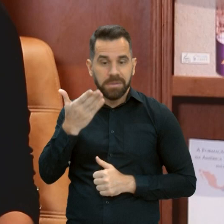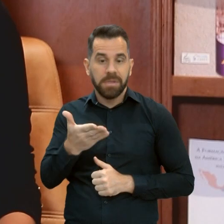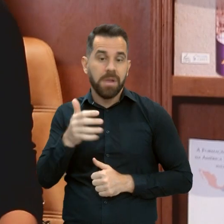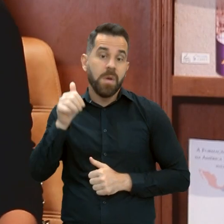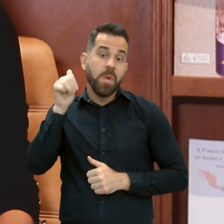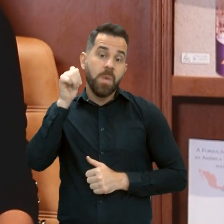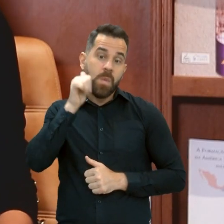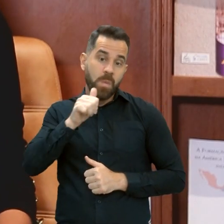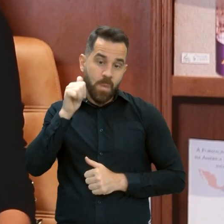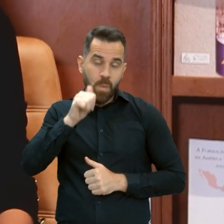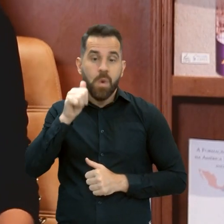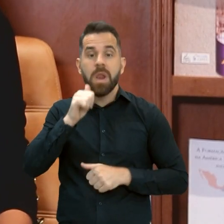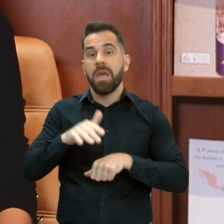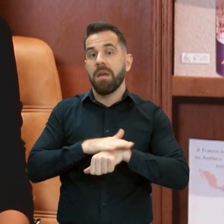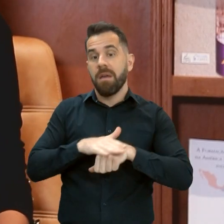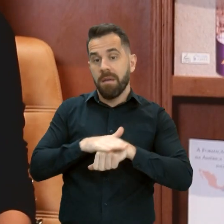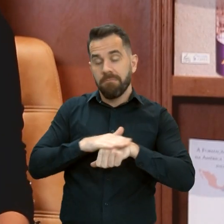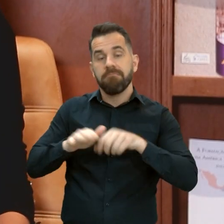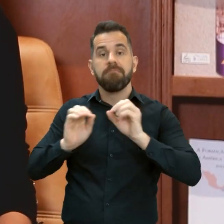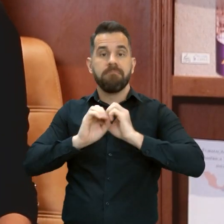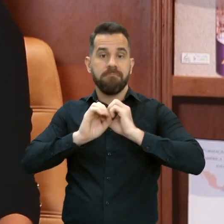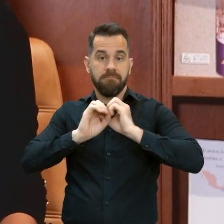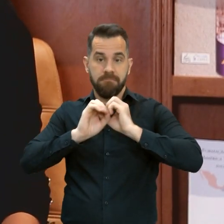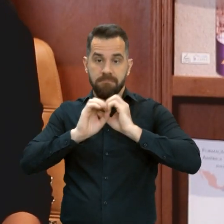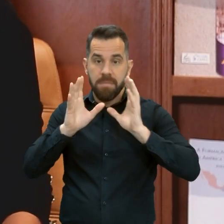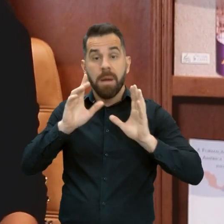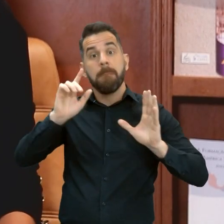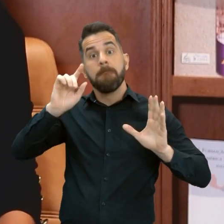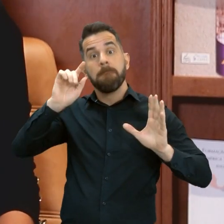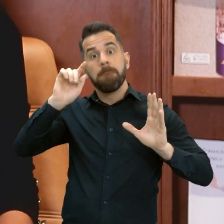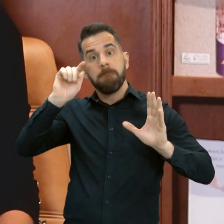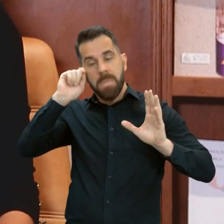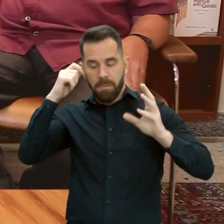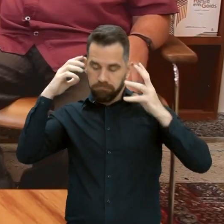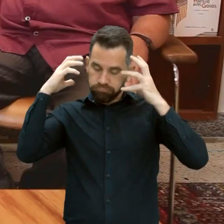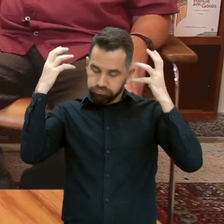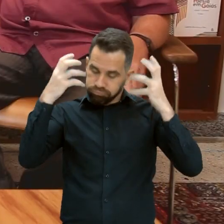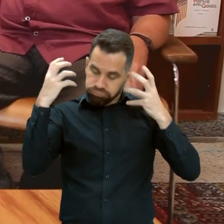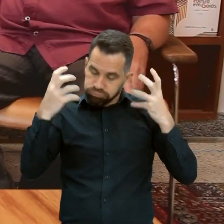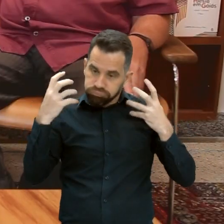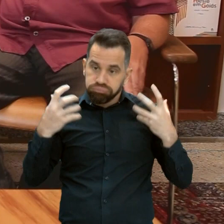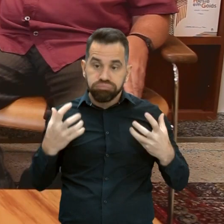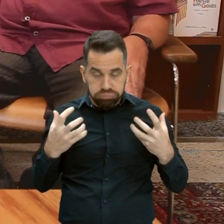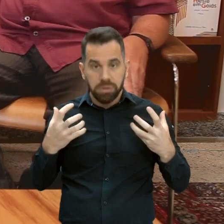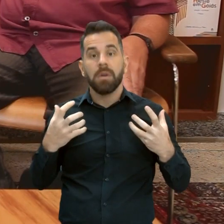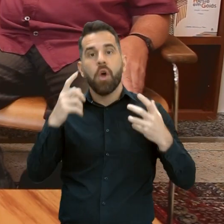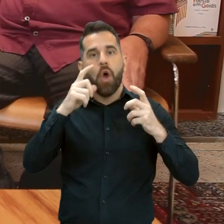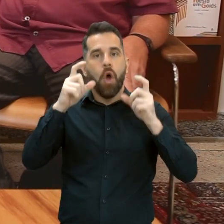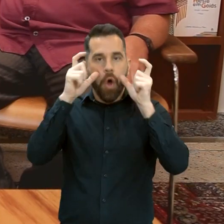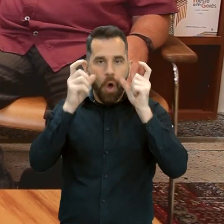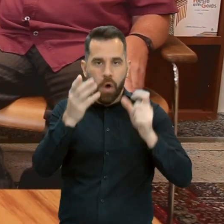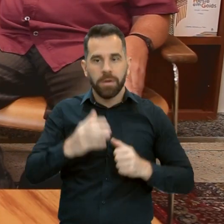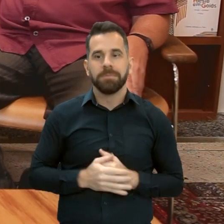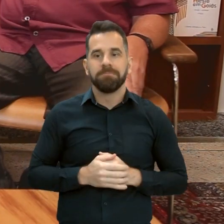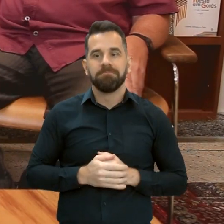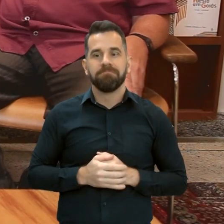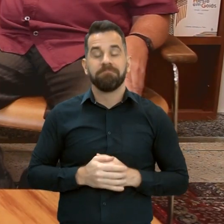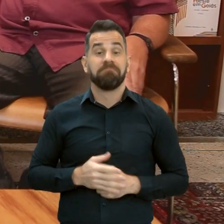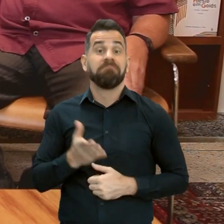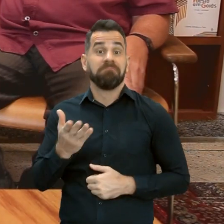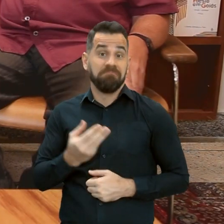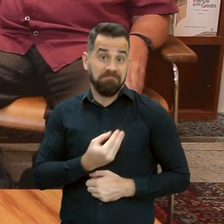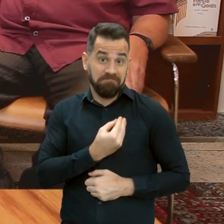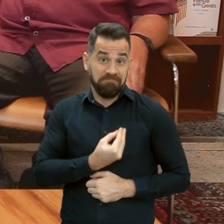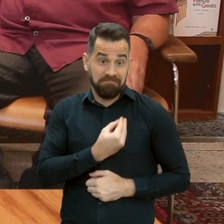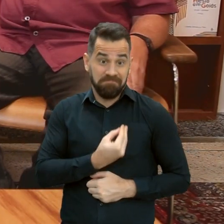cabelos pretos, cacheados, logo abaixo dos ombros e uso óculos. Aqui ao meu lado está o professor Brian Hall,